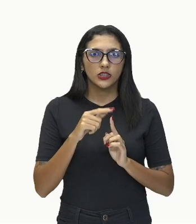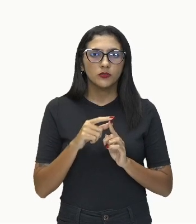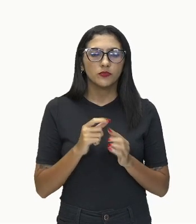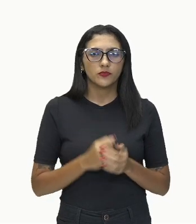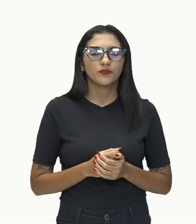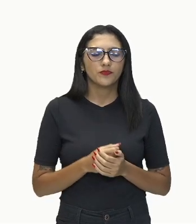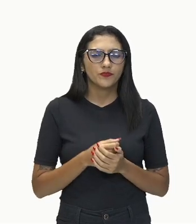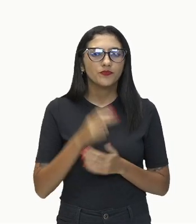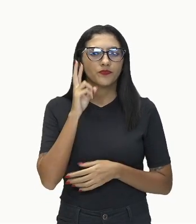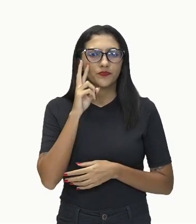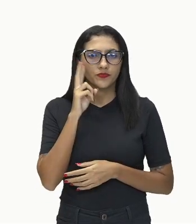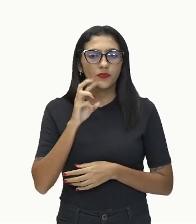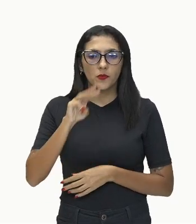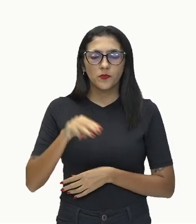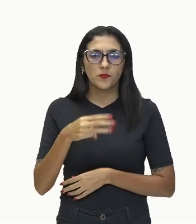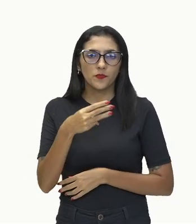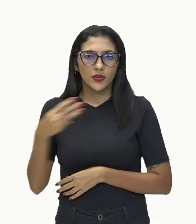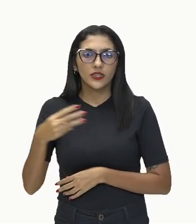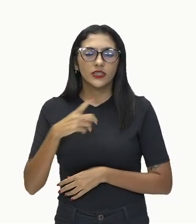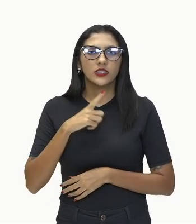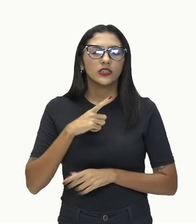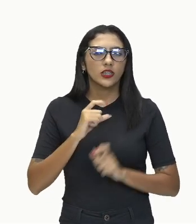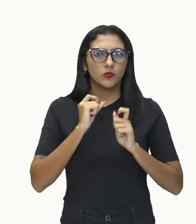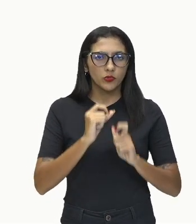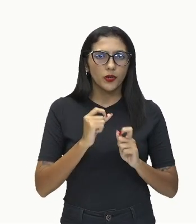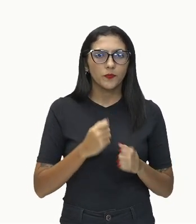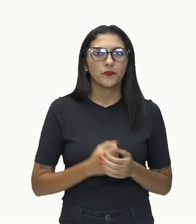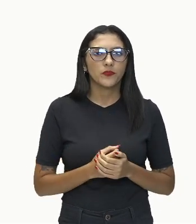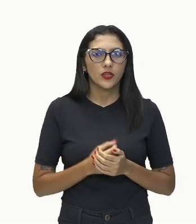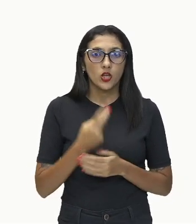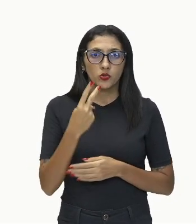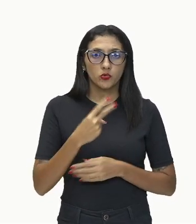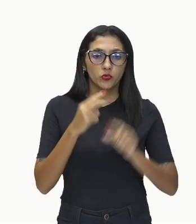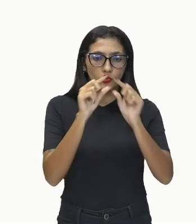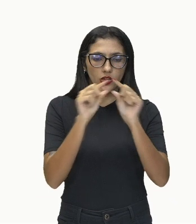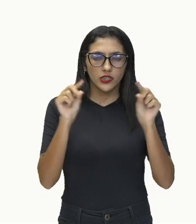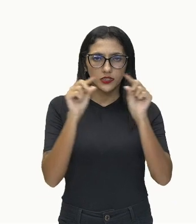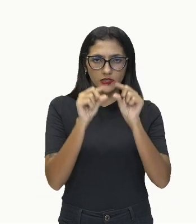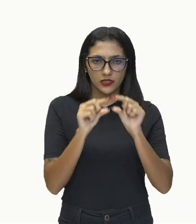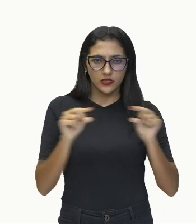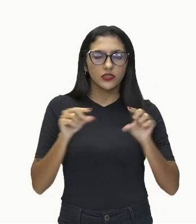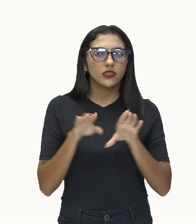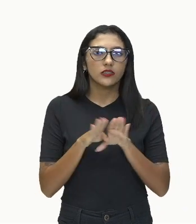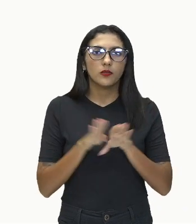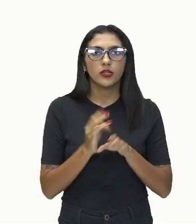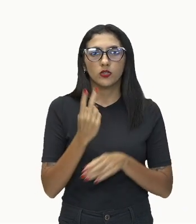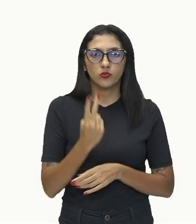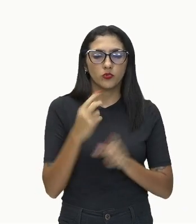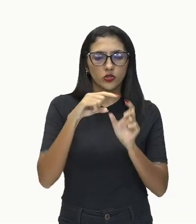são aquelas que apresentam duas linhas e duas colunas.